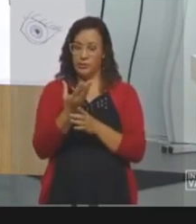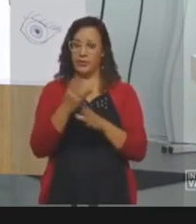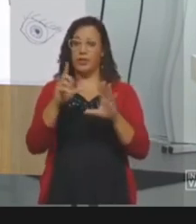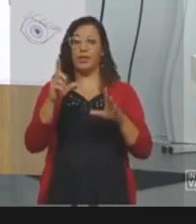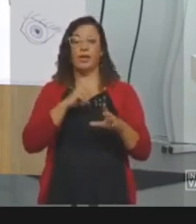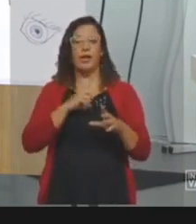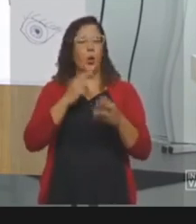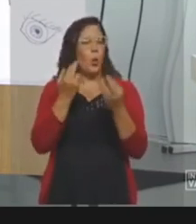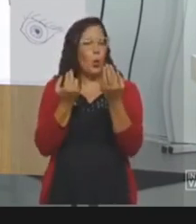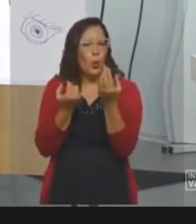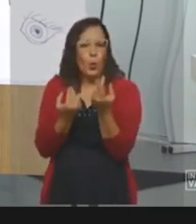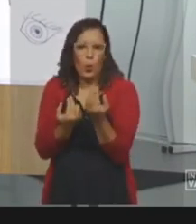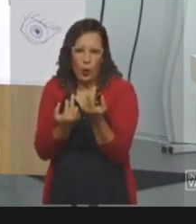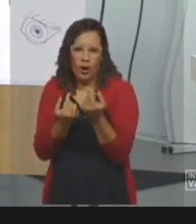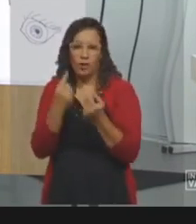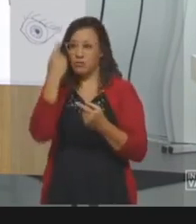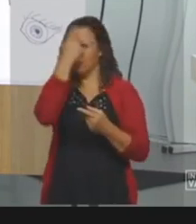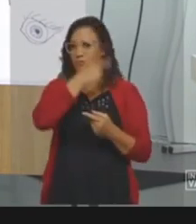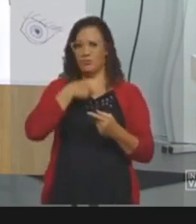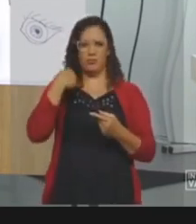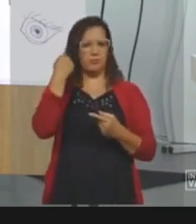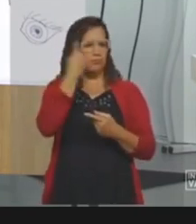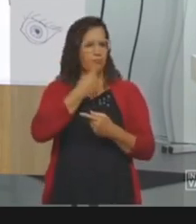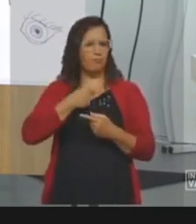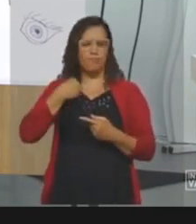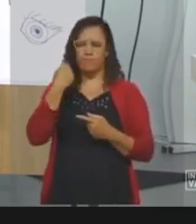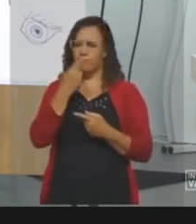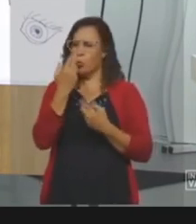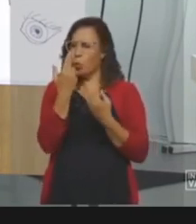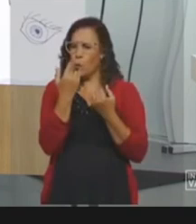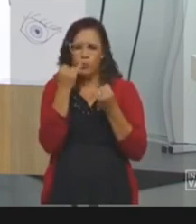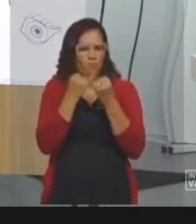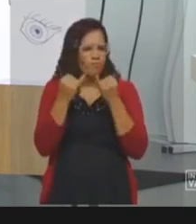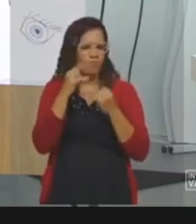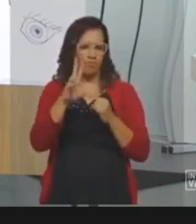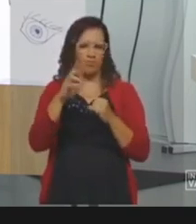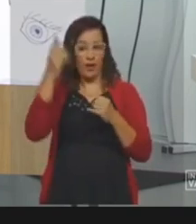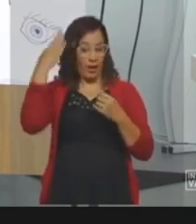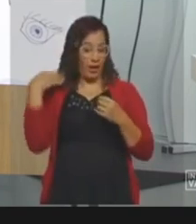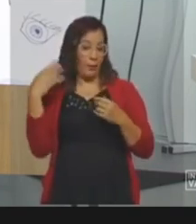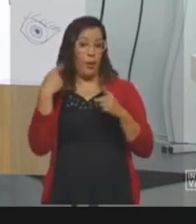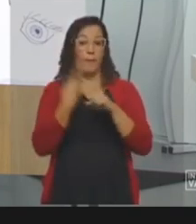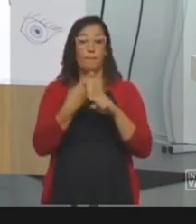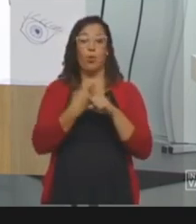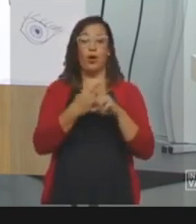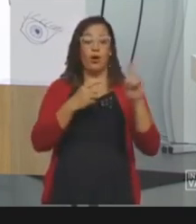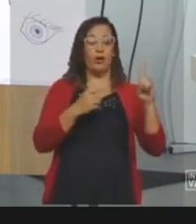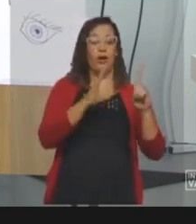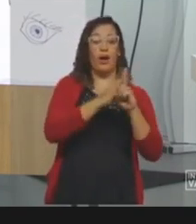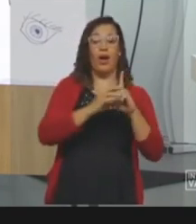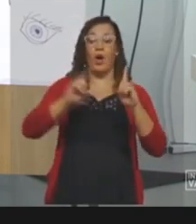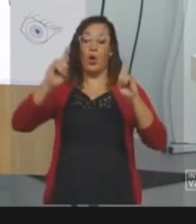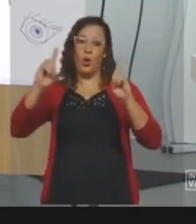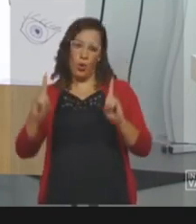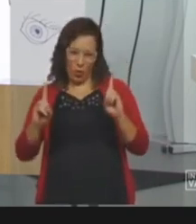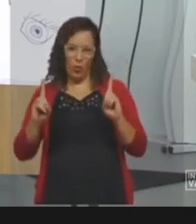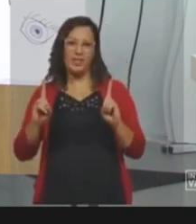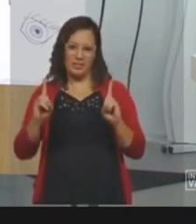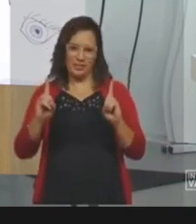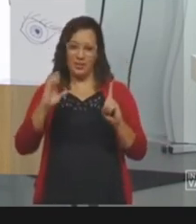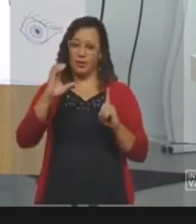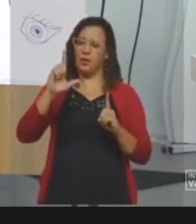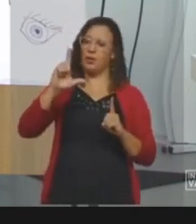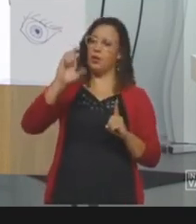ia ser idêntica, ia ter um rosto igual ao meu, o tipo de cabelo, cor do olho, tudo igual. Porque é um clone. Essa é a ideia de